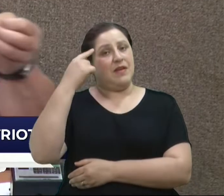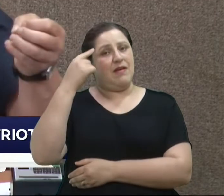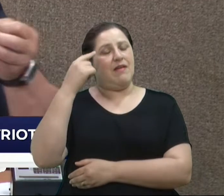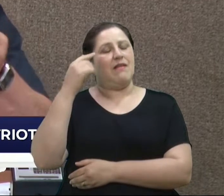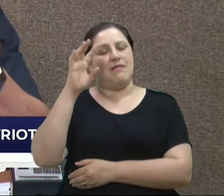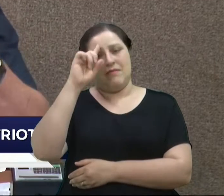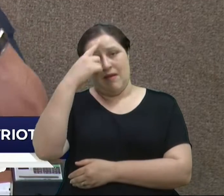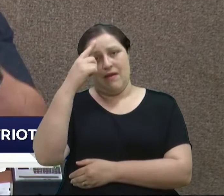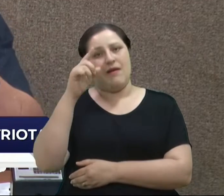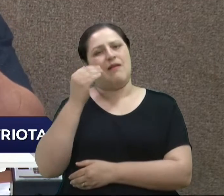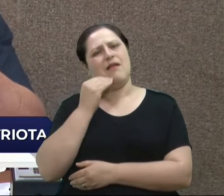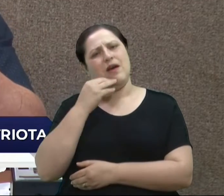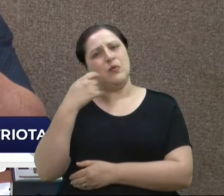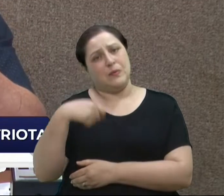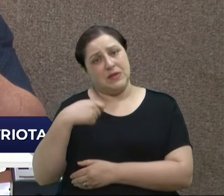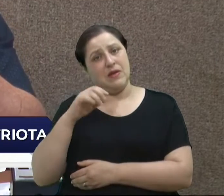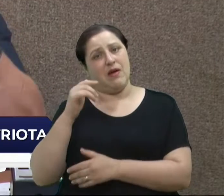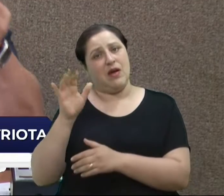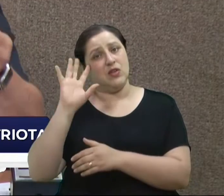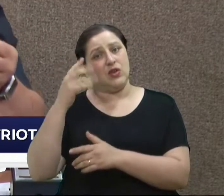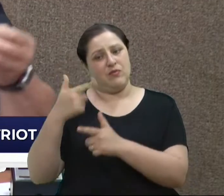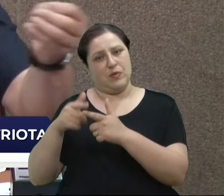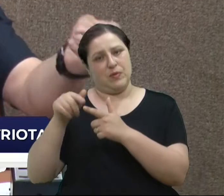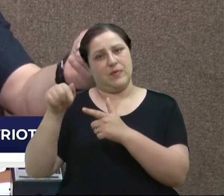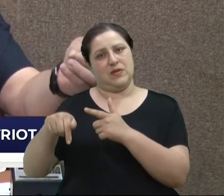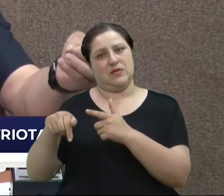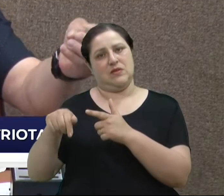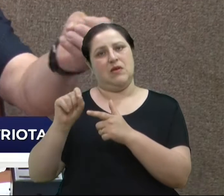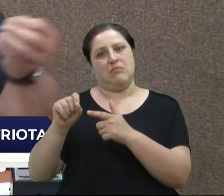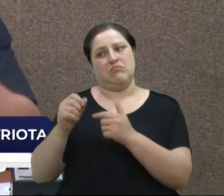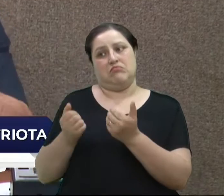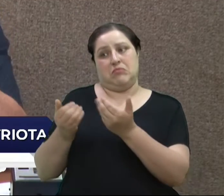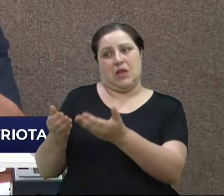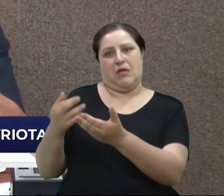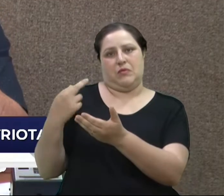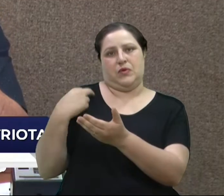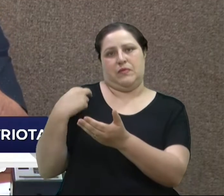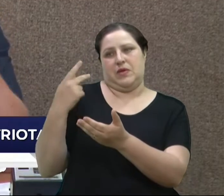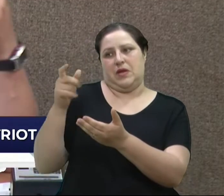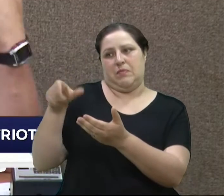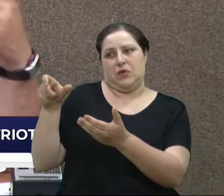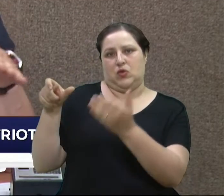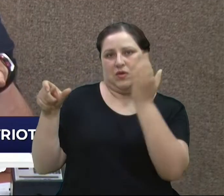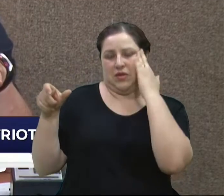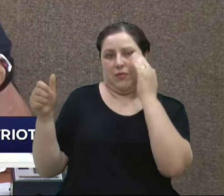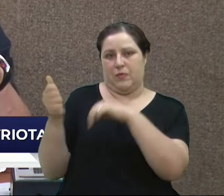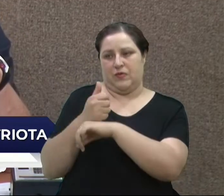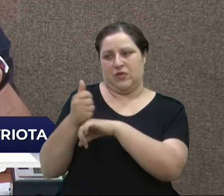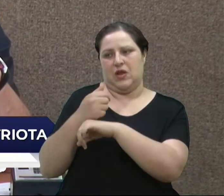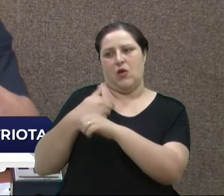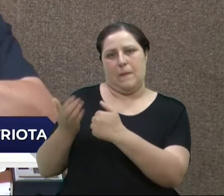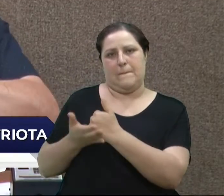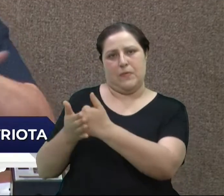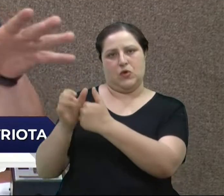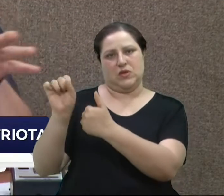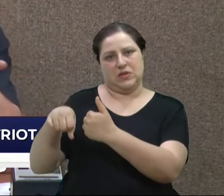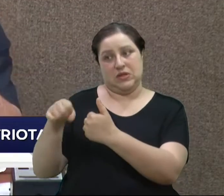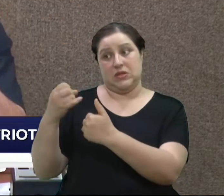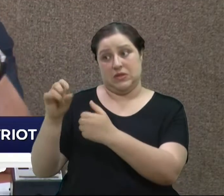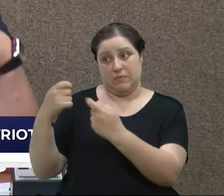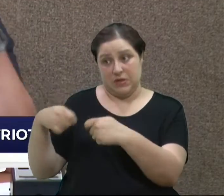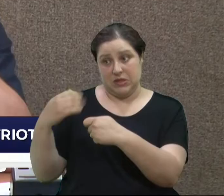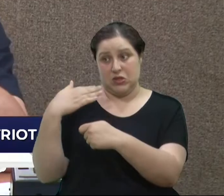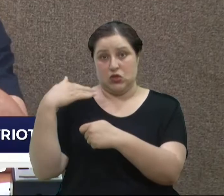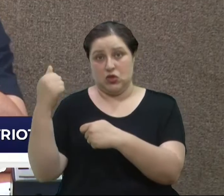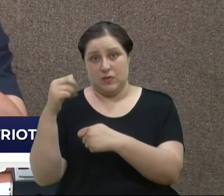que resolver esse problema? Temos. Deixo nas mãos de quem entende, como já falei, né? Tem todo o meu apoio, tudo o que precisar,